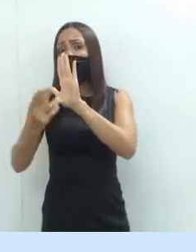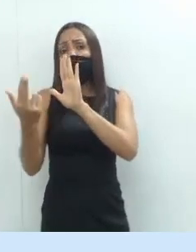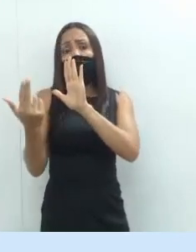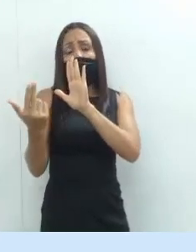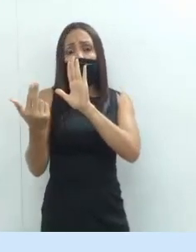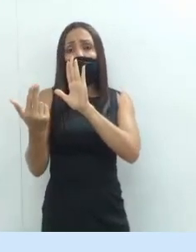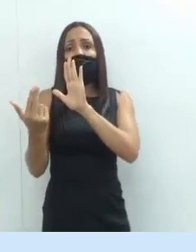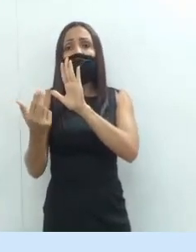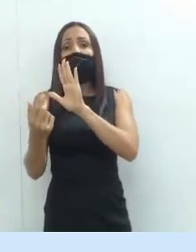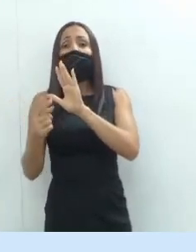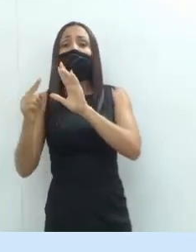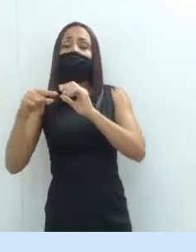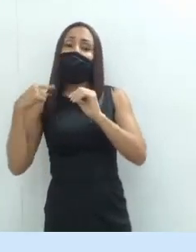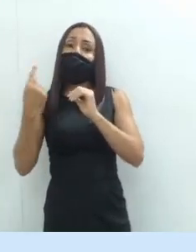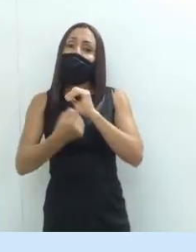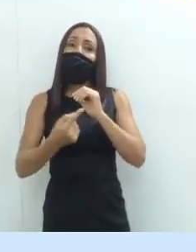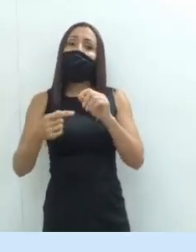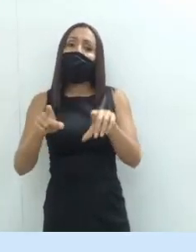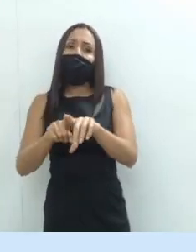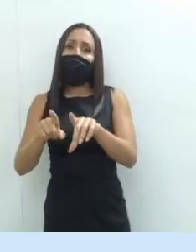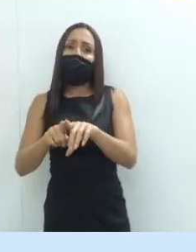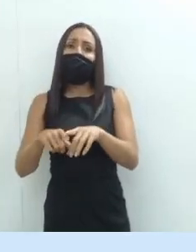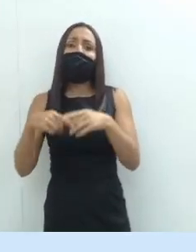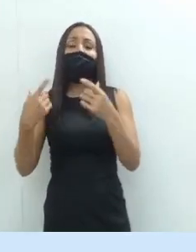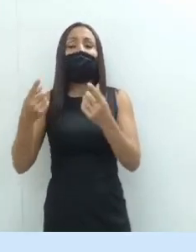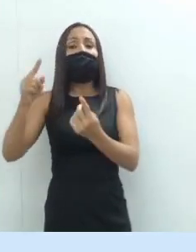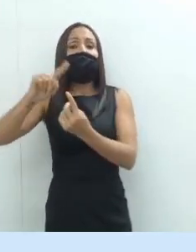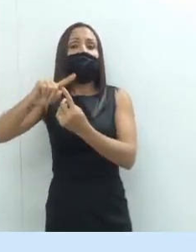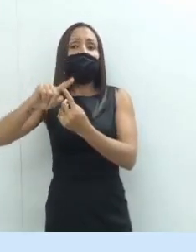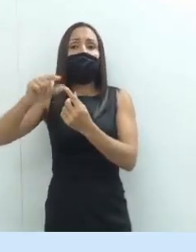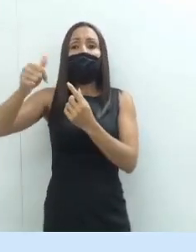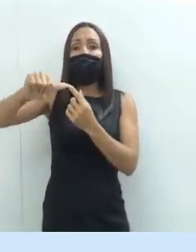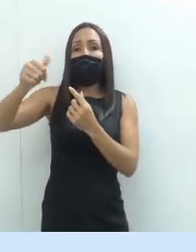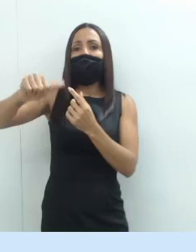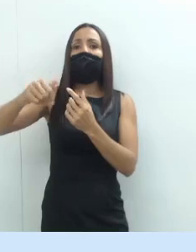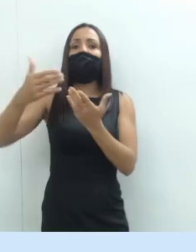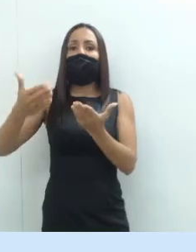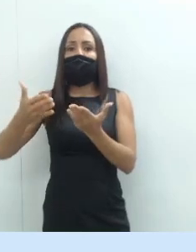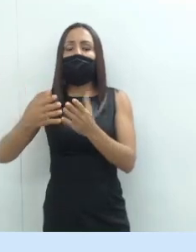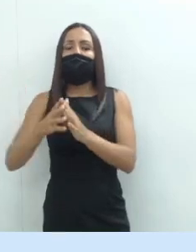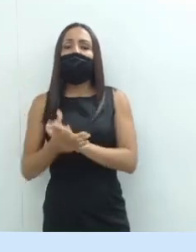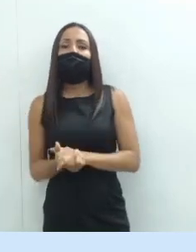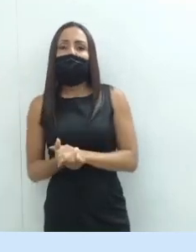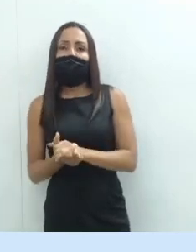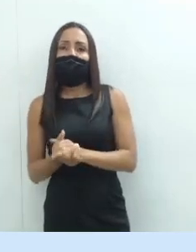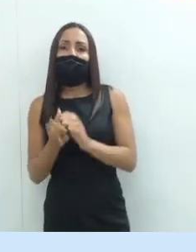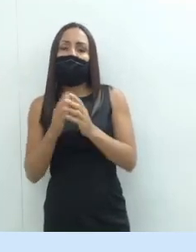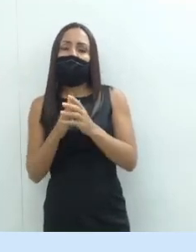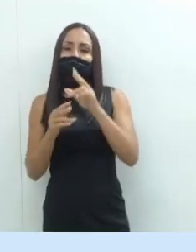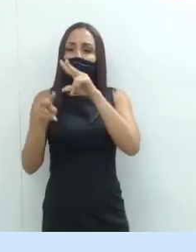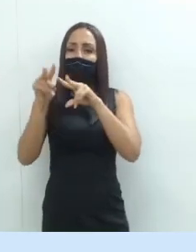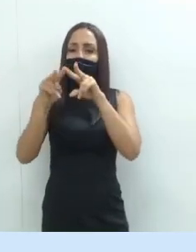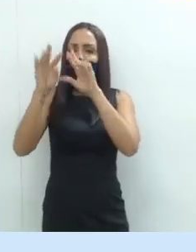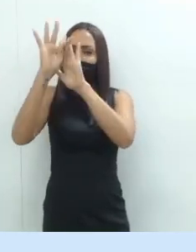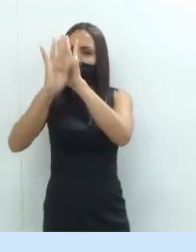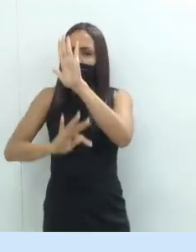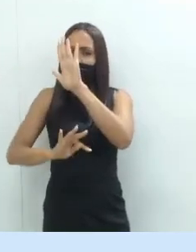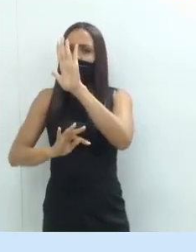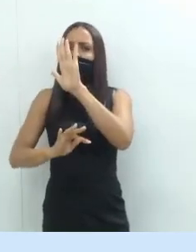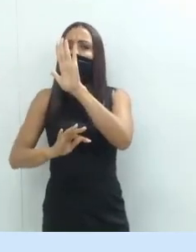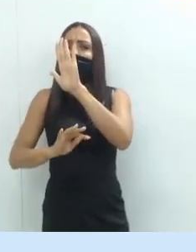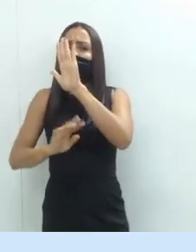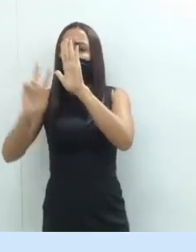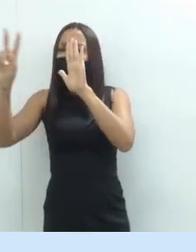uma resenha, nós também fazemos esse tipo de análise crítica. A gente também vai observar o texto e vai ver,